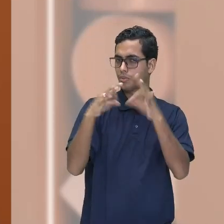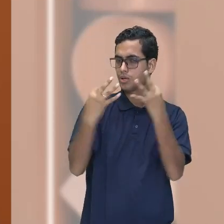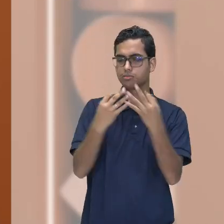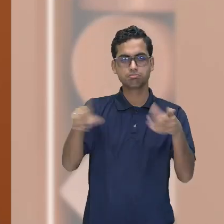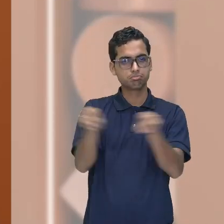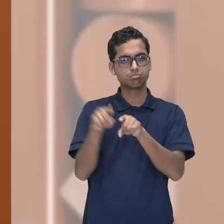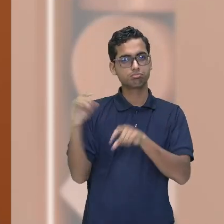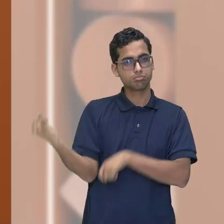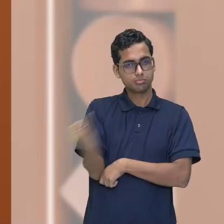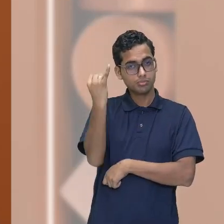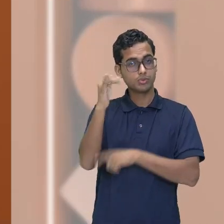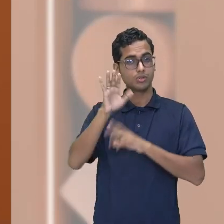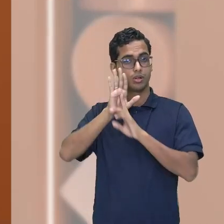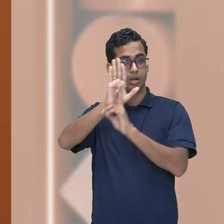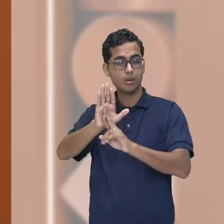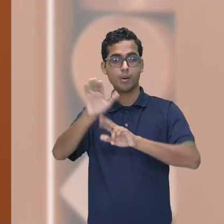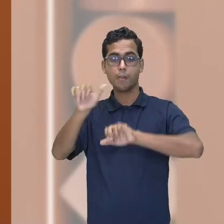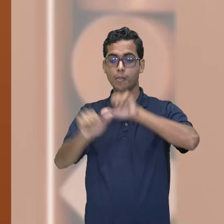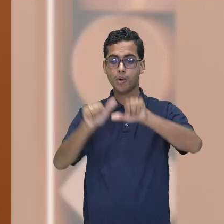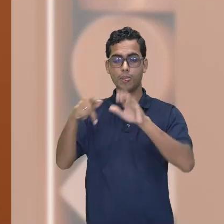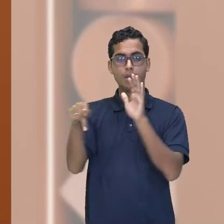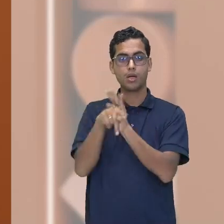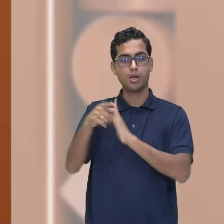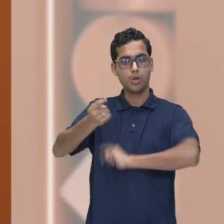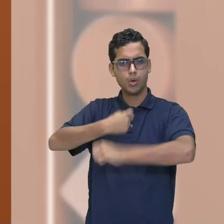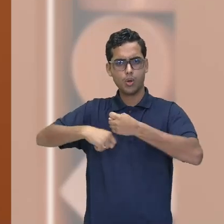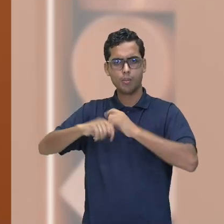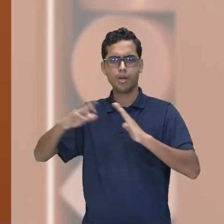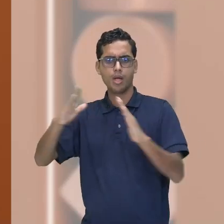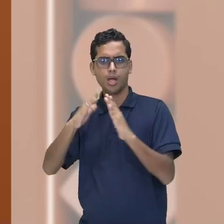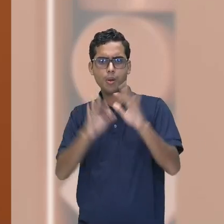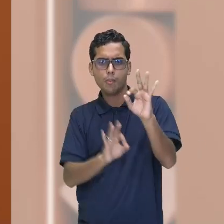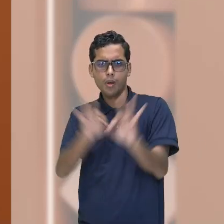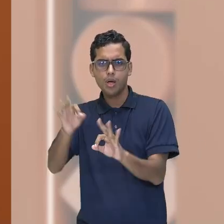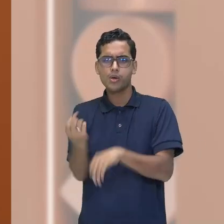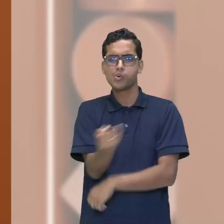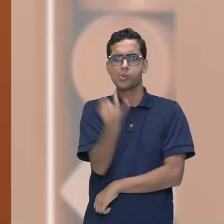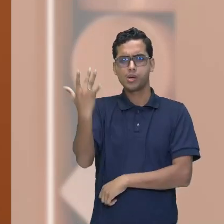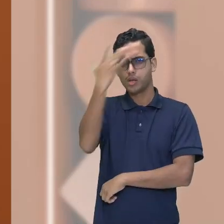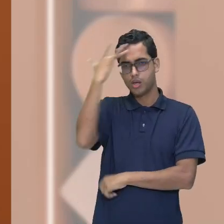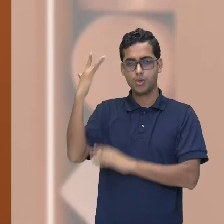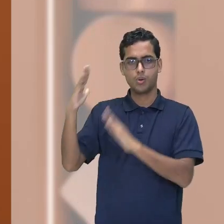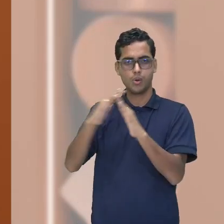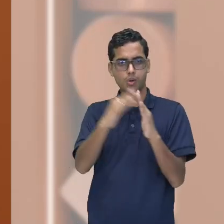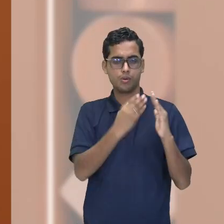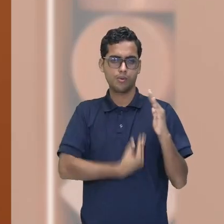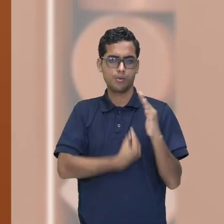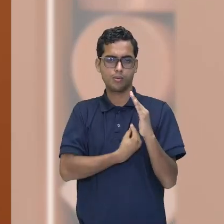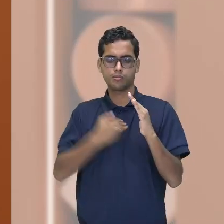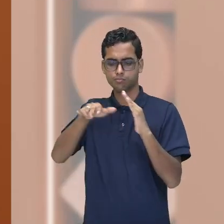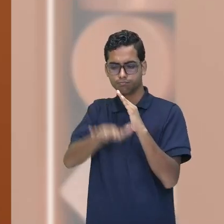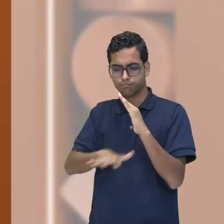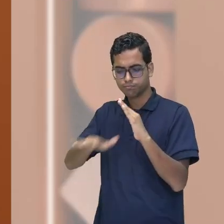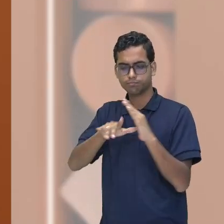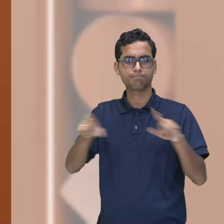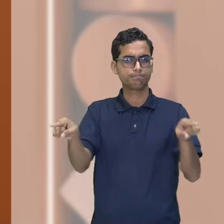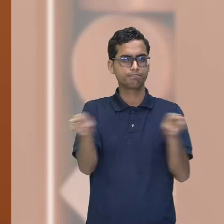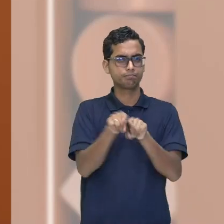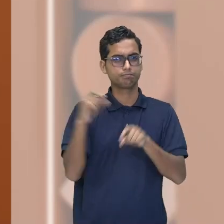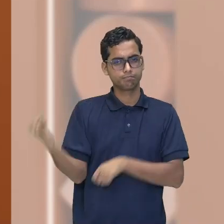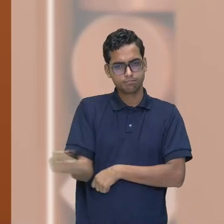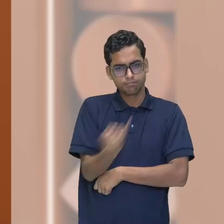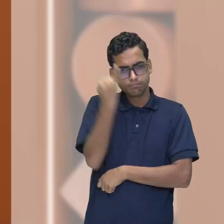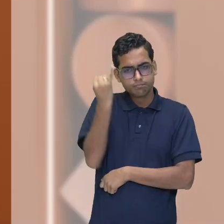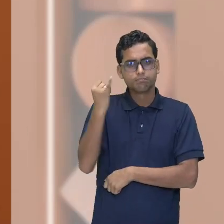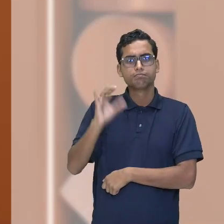mudança nas questões da economia da casa, da organização, da quantidade de pessoas que habitam no mesmo ambiente. Então, Isso é um